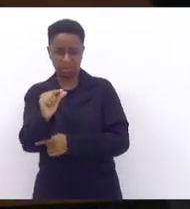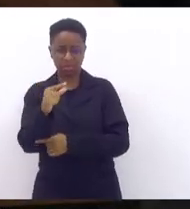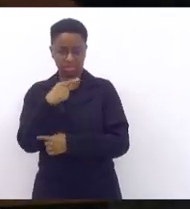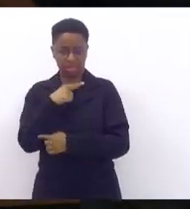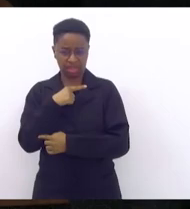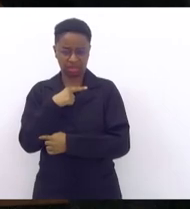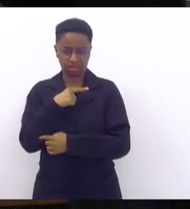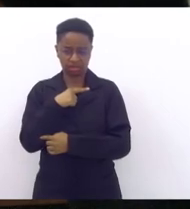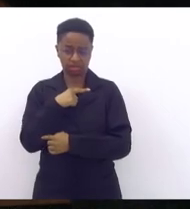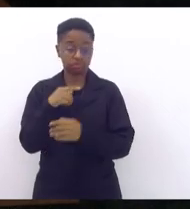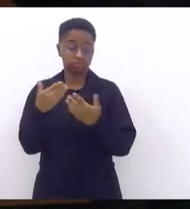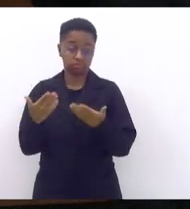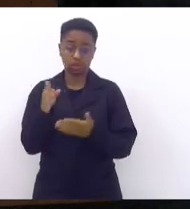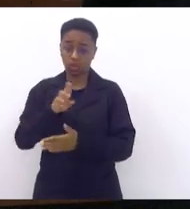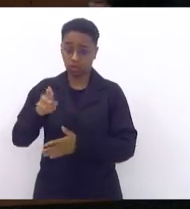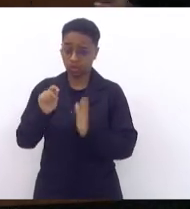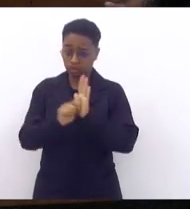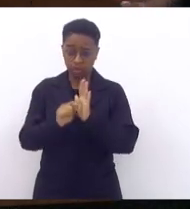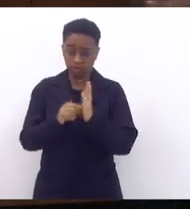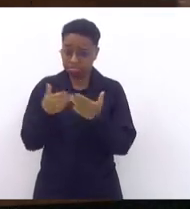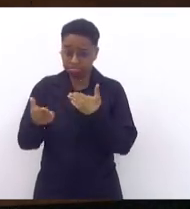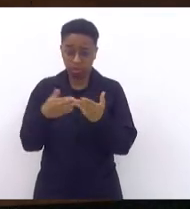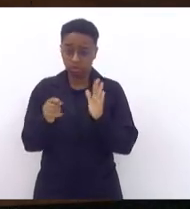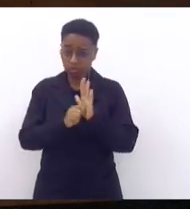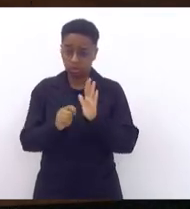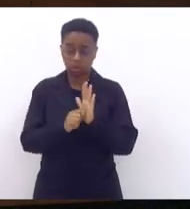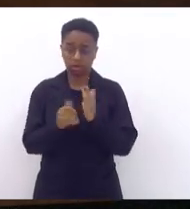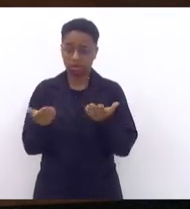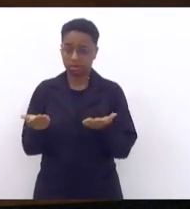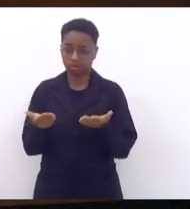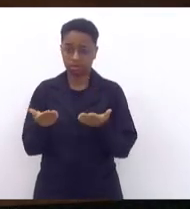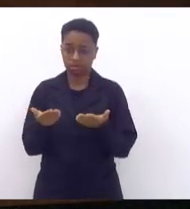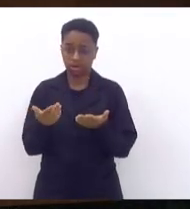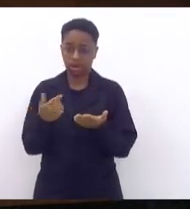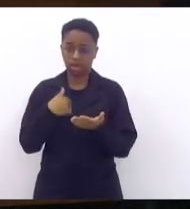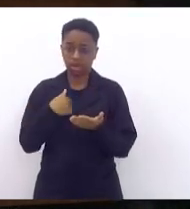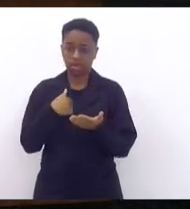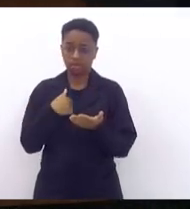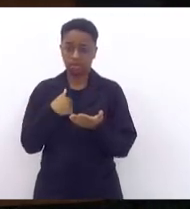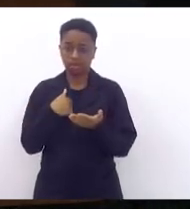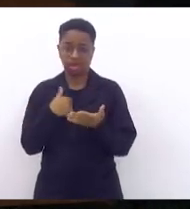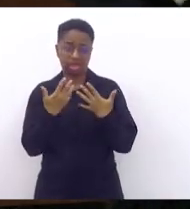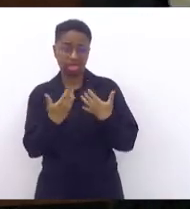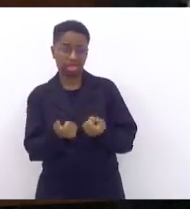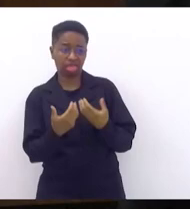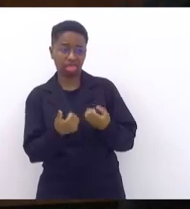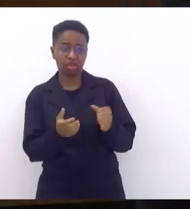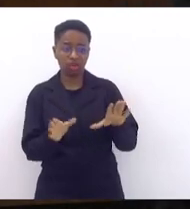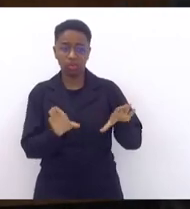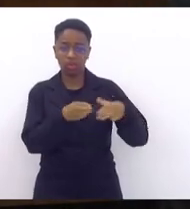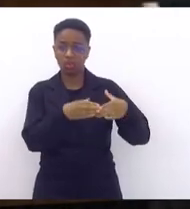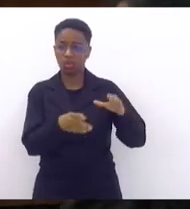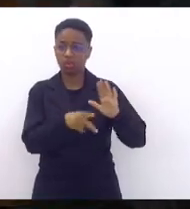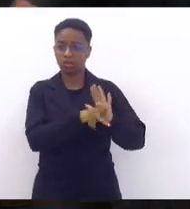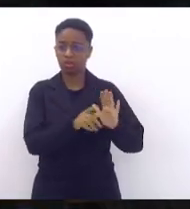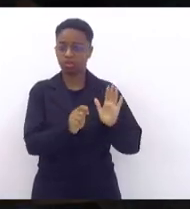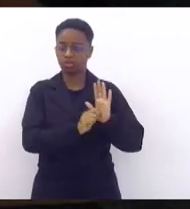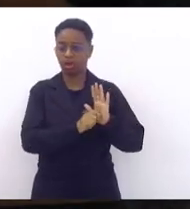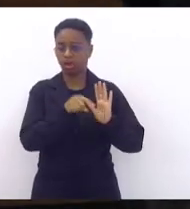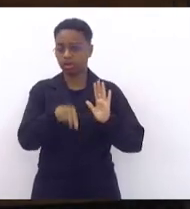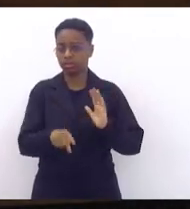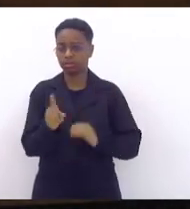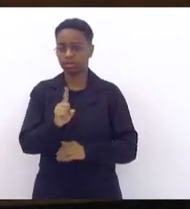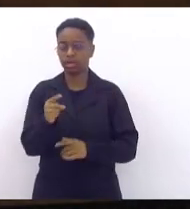ameno da droga. Então, o uso da droga é droga. Droga é droga. Não vou me deixar levar pela bancada da droga nessa casa. Além